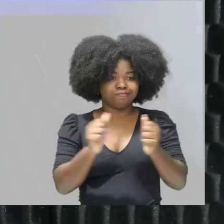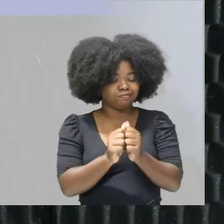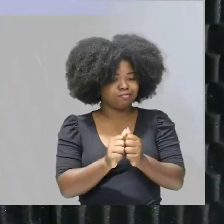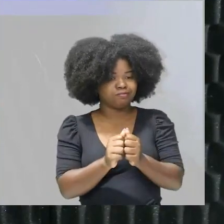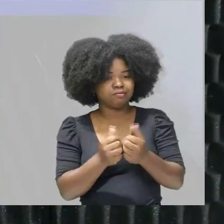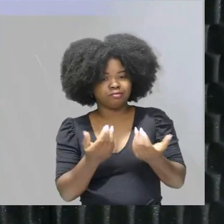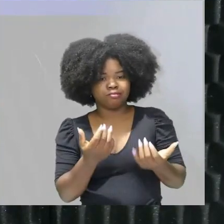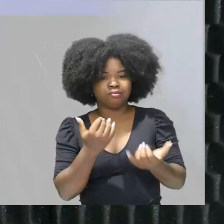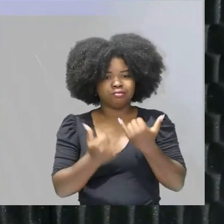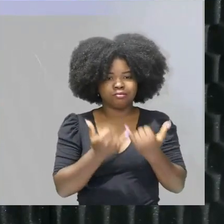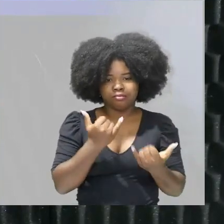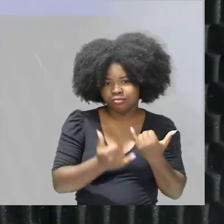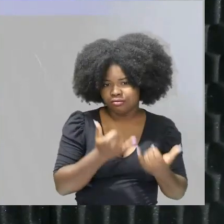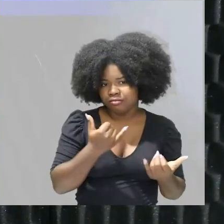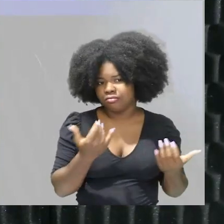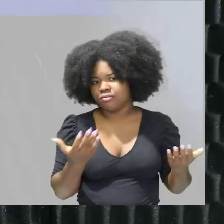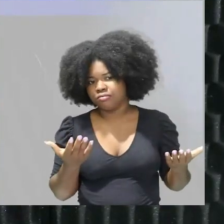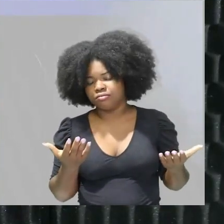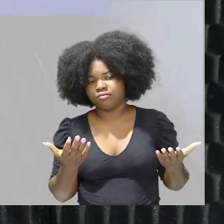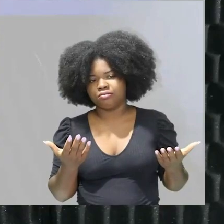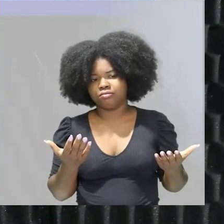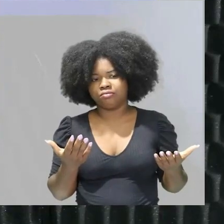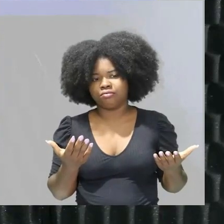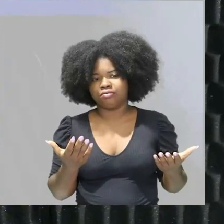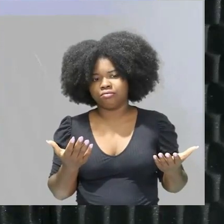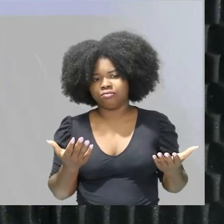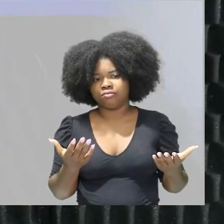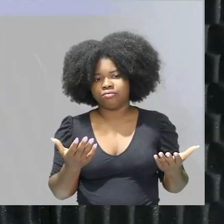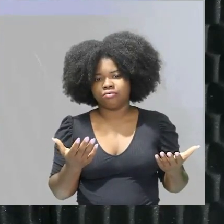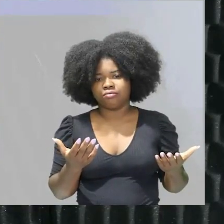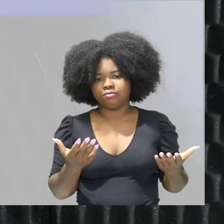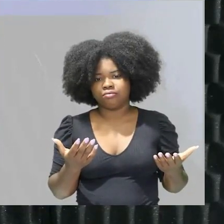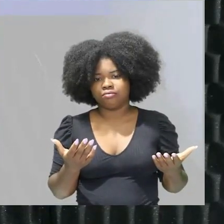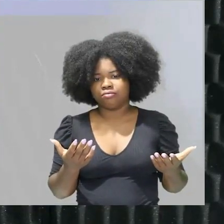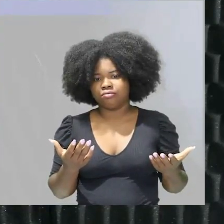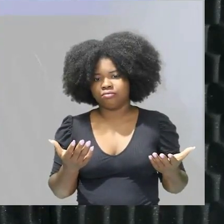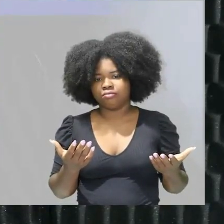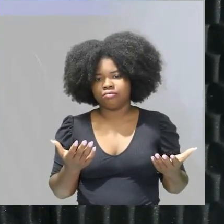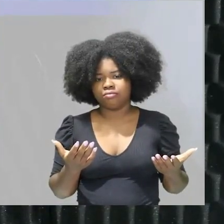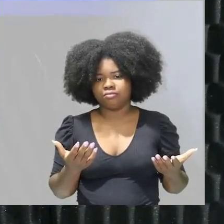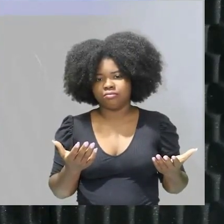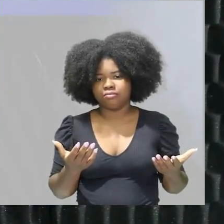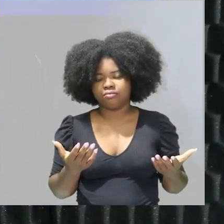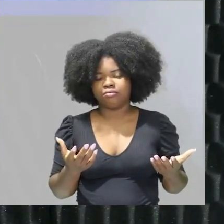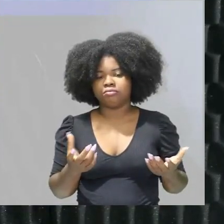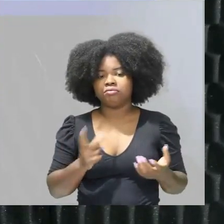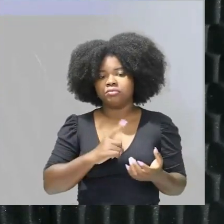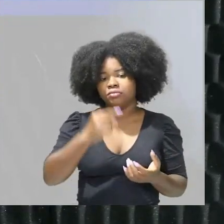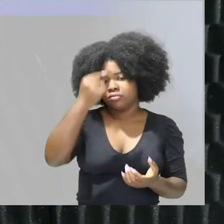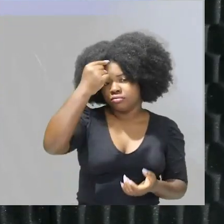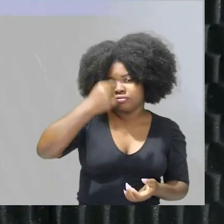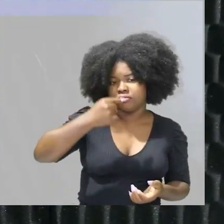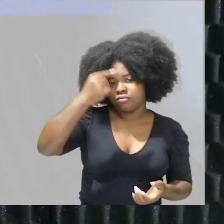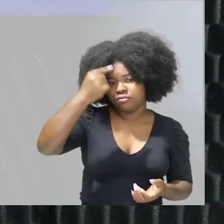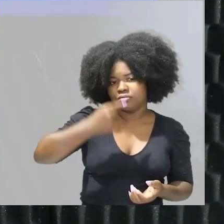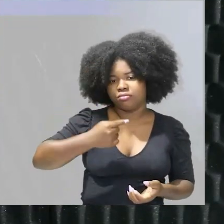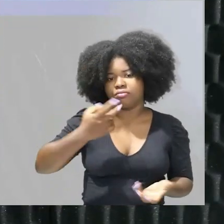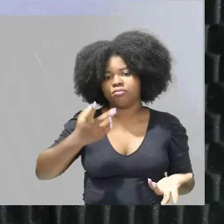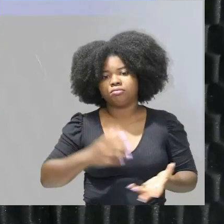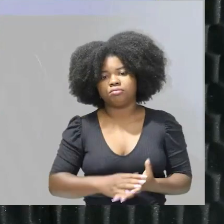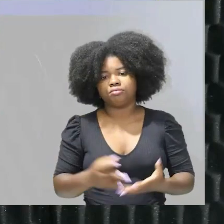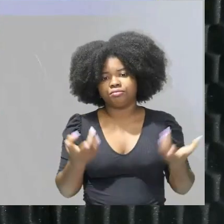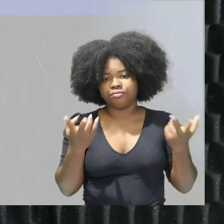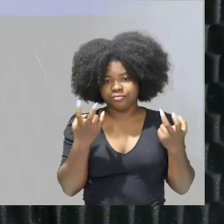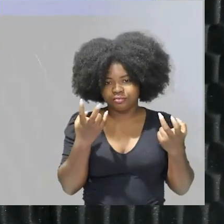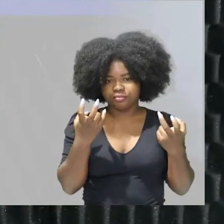não demia palavras assim bem semelhantes né nós listamos aqui imagens certo nós estamos além de imagens percepção